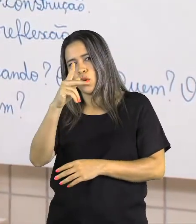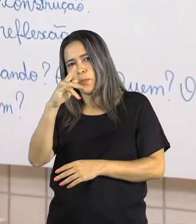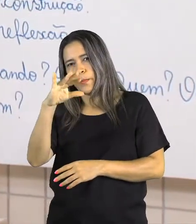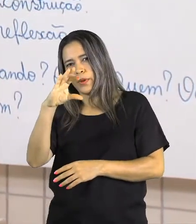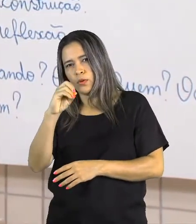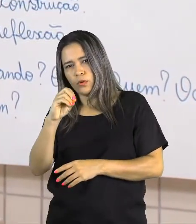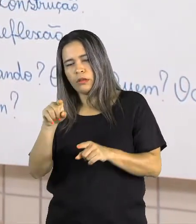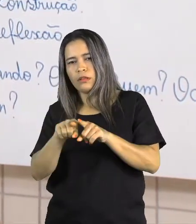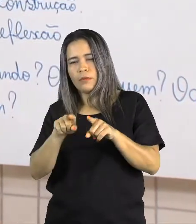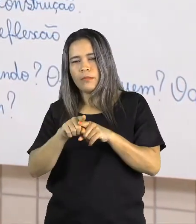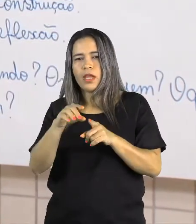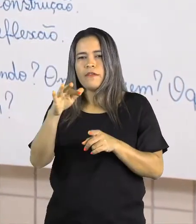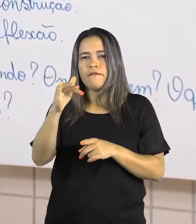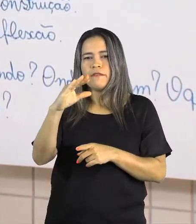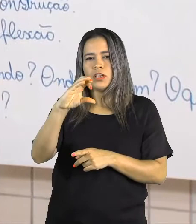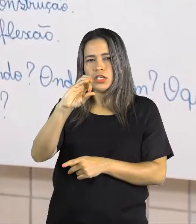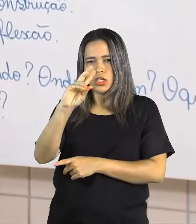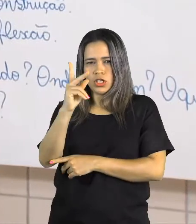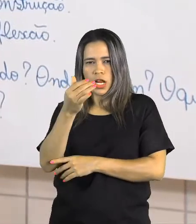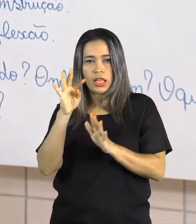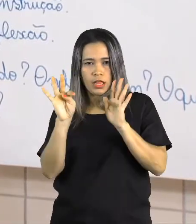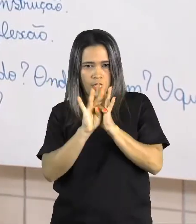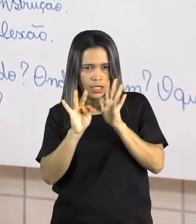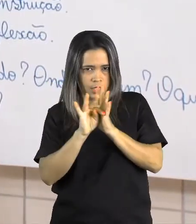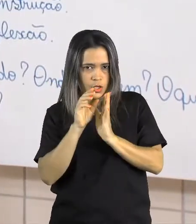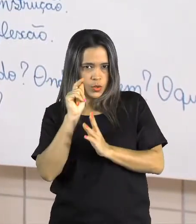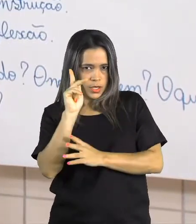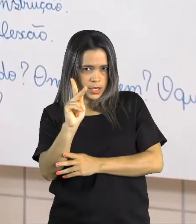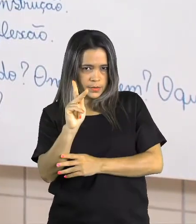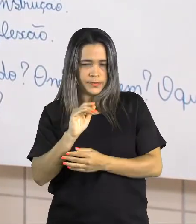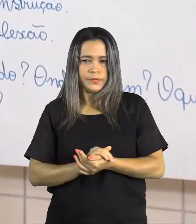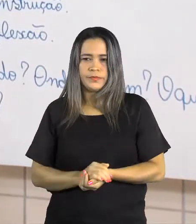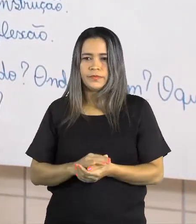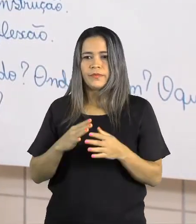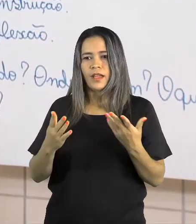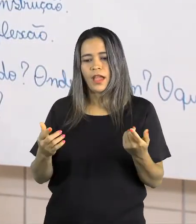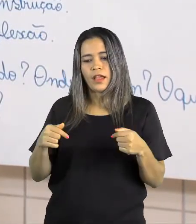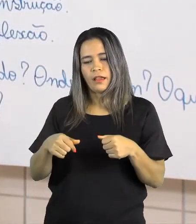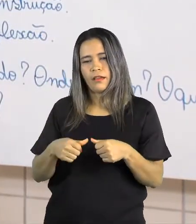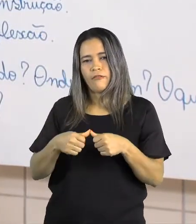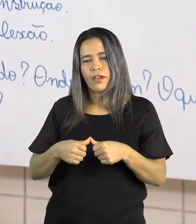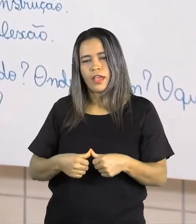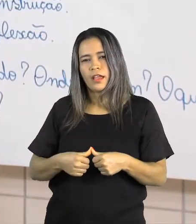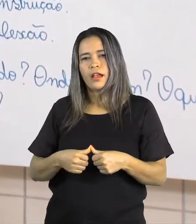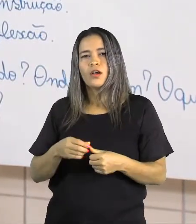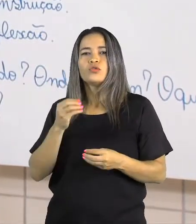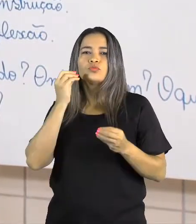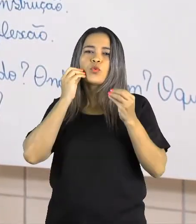ficha técnica, ok? Então, eu deixo um beijo no